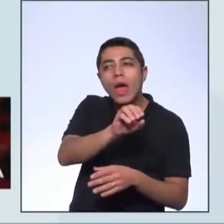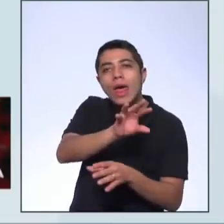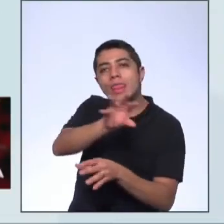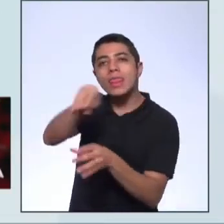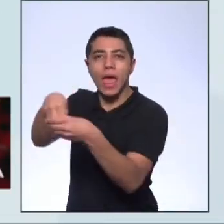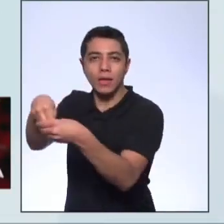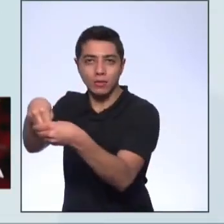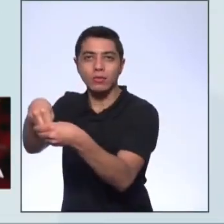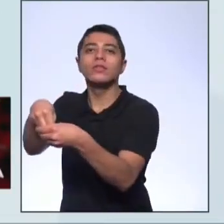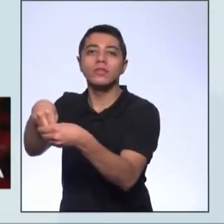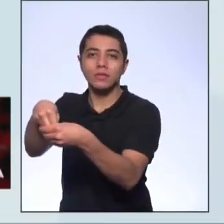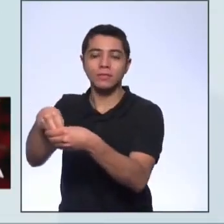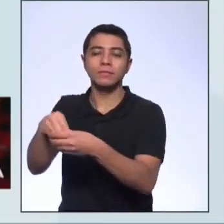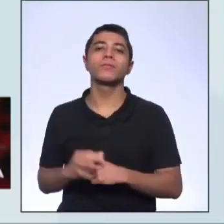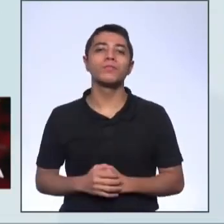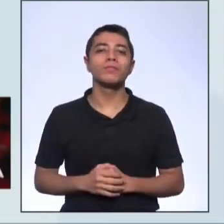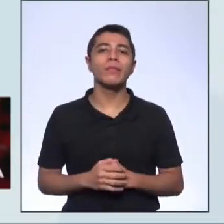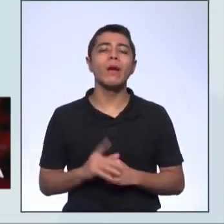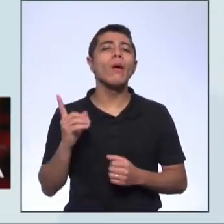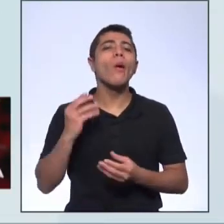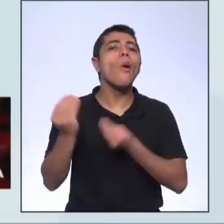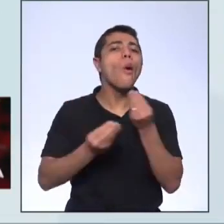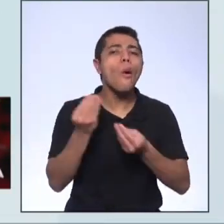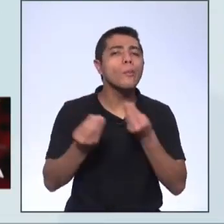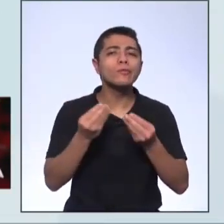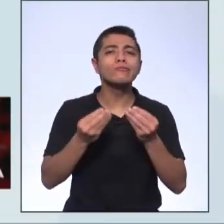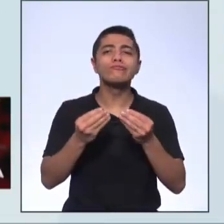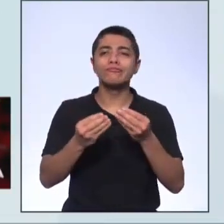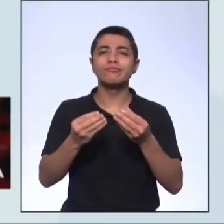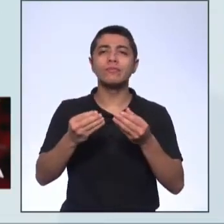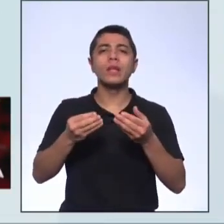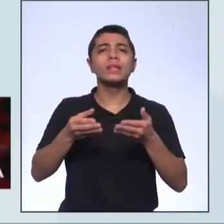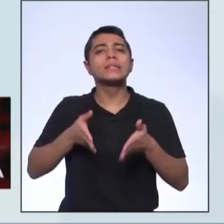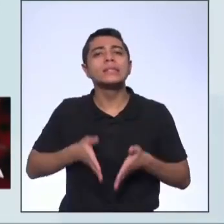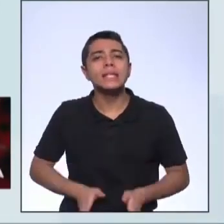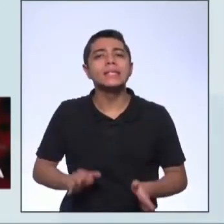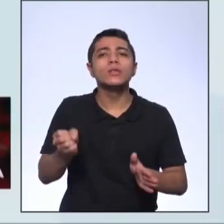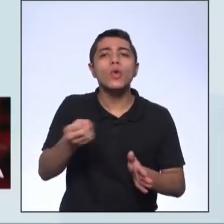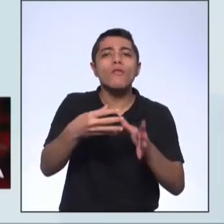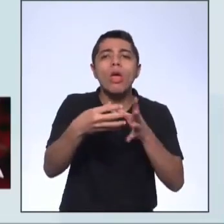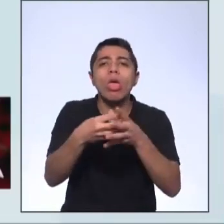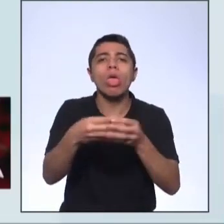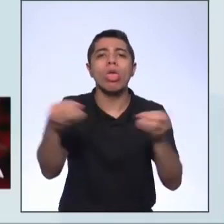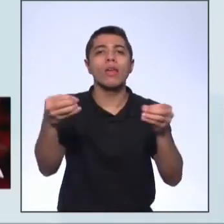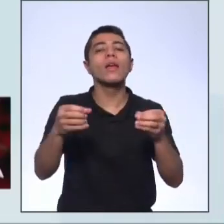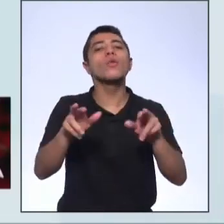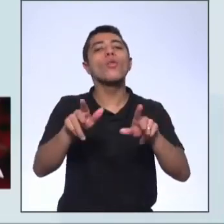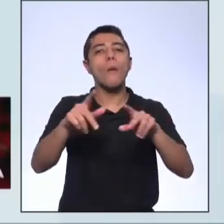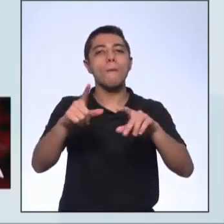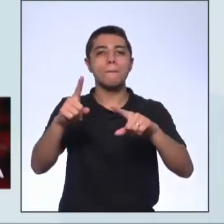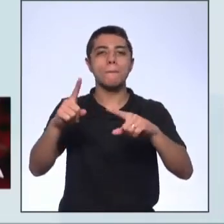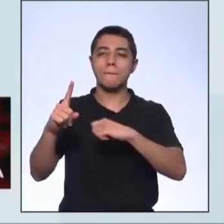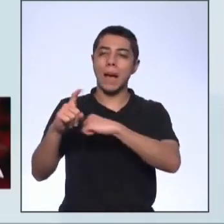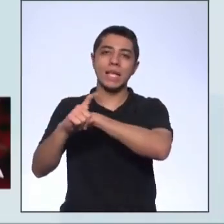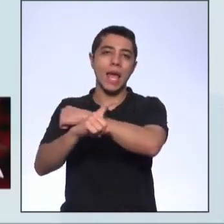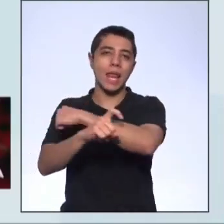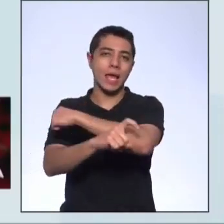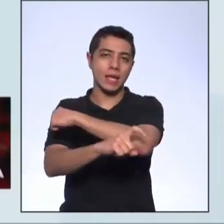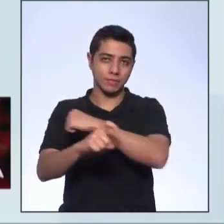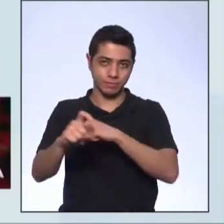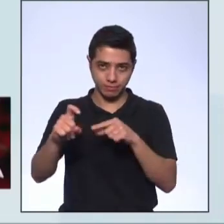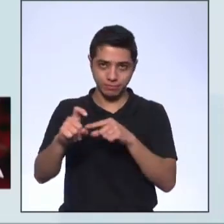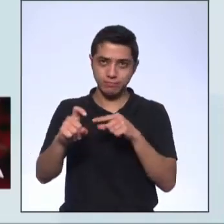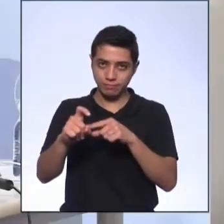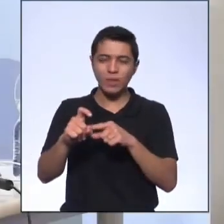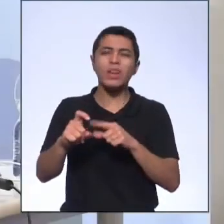assexuada, então ele vai se dividir igual à bactéria, que a gente viu, é a mais comum. Eles apresentam uma forma sexuada também, mas